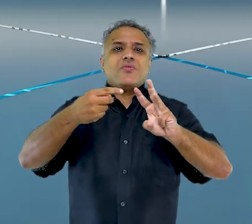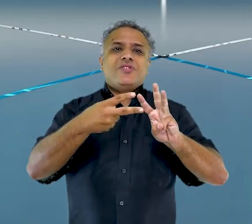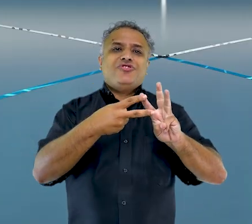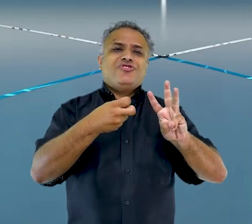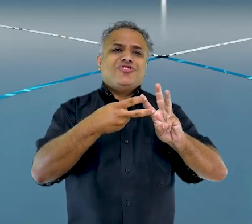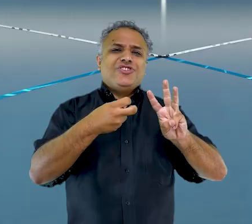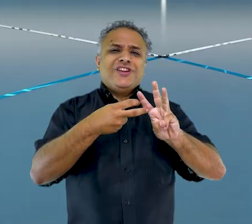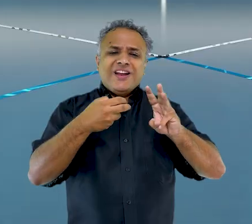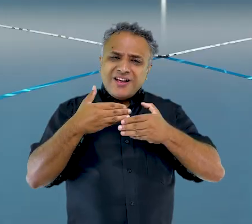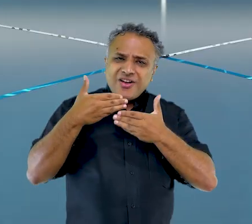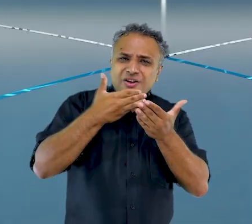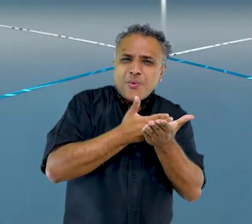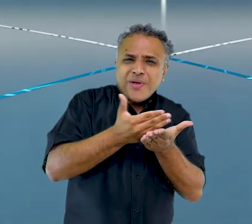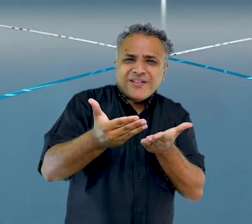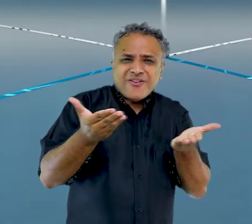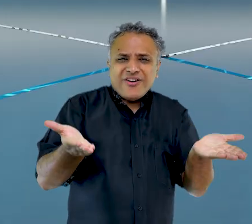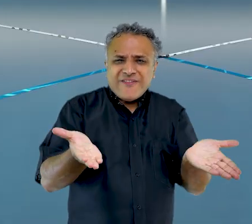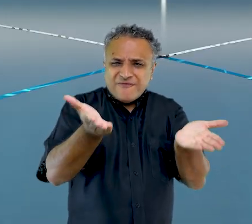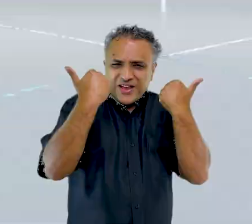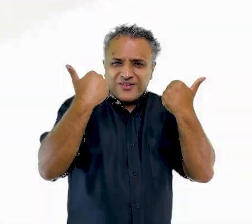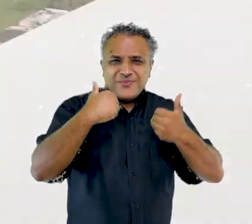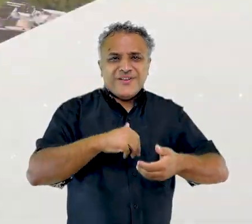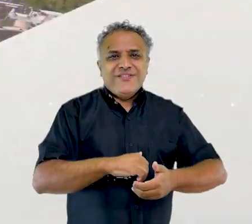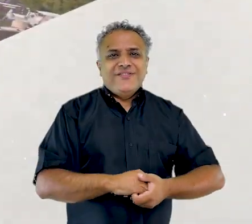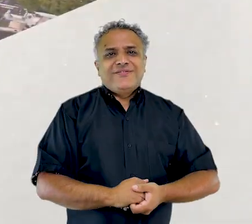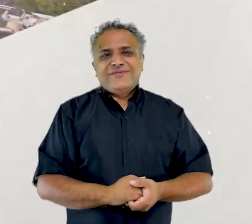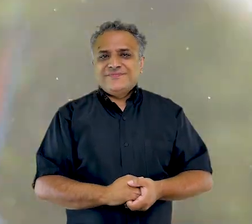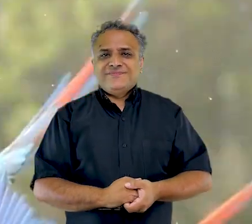indígenas. Começa agora. Vem comigo!